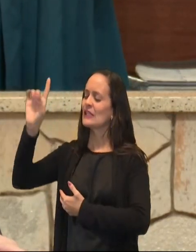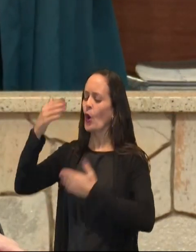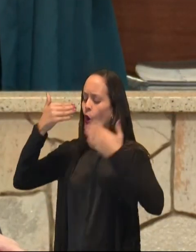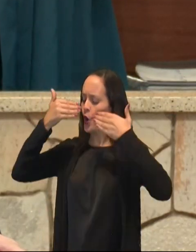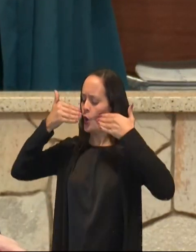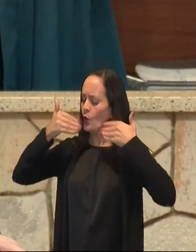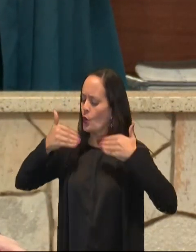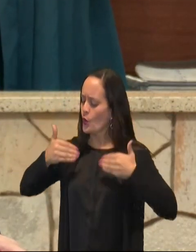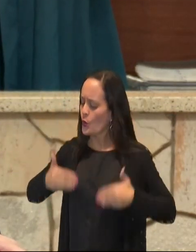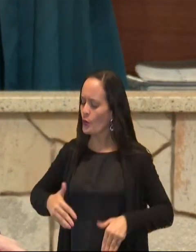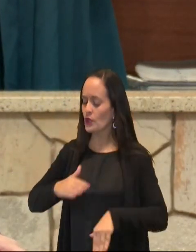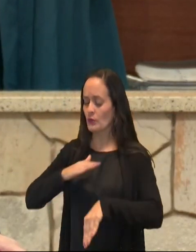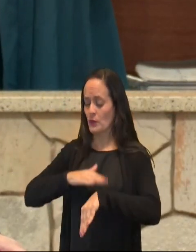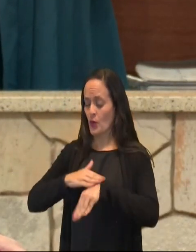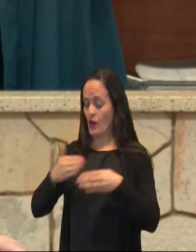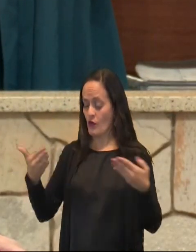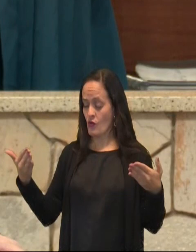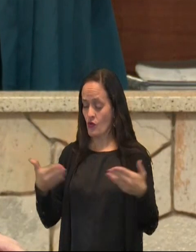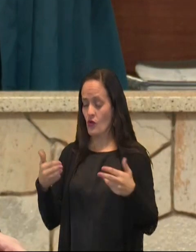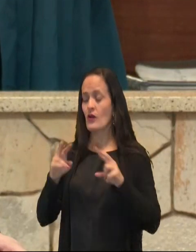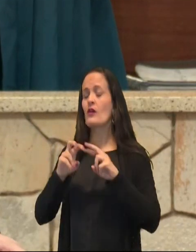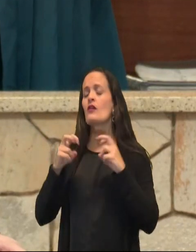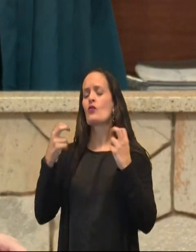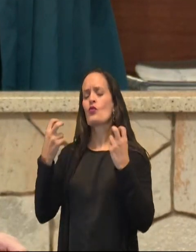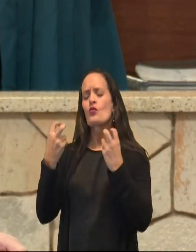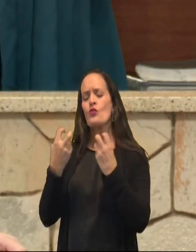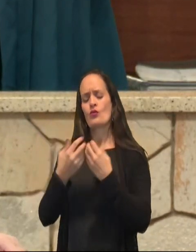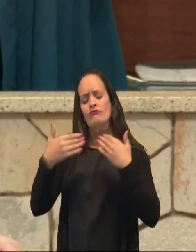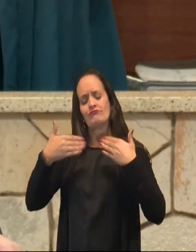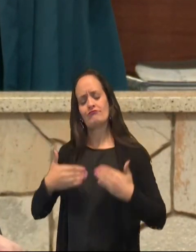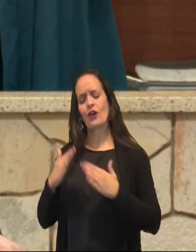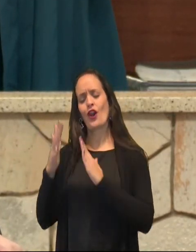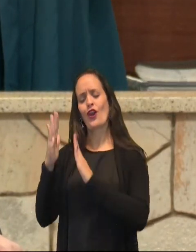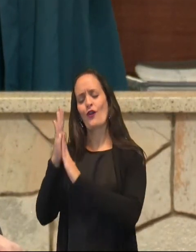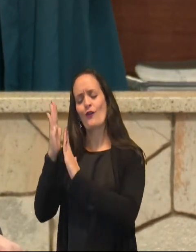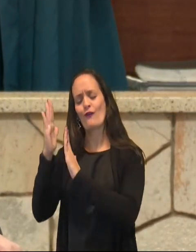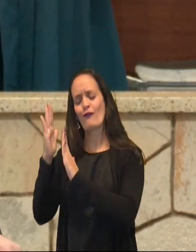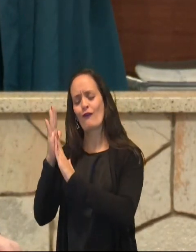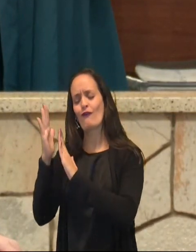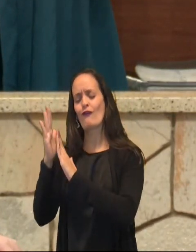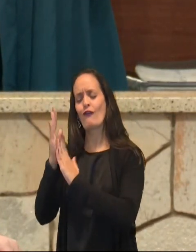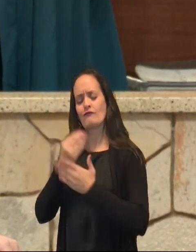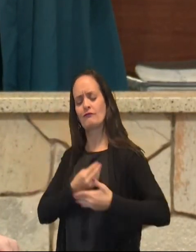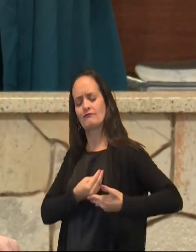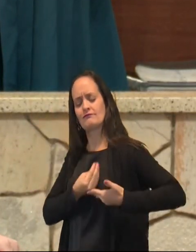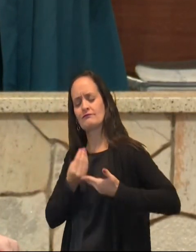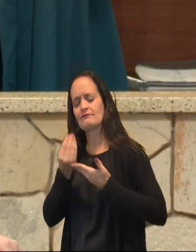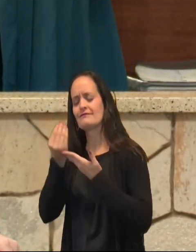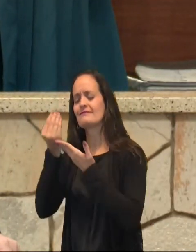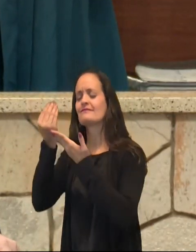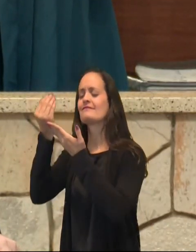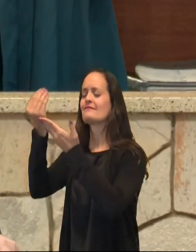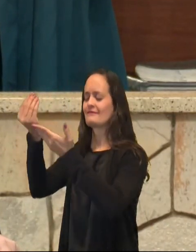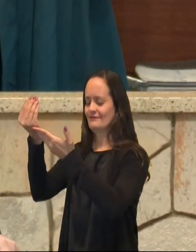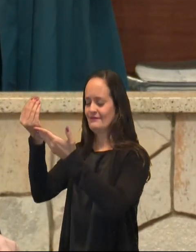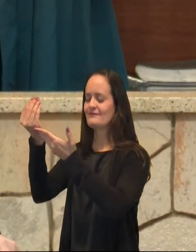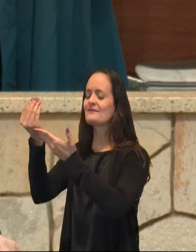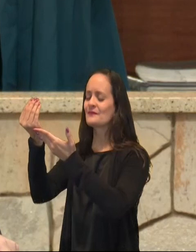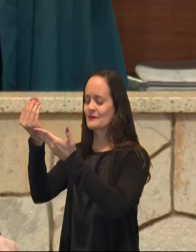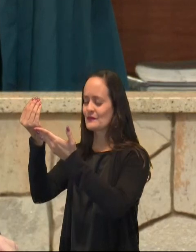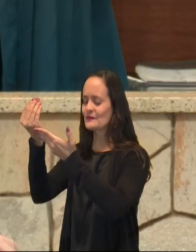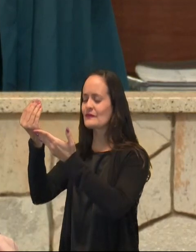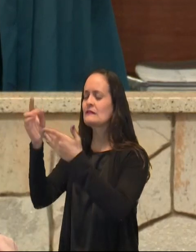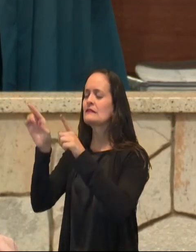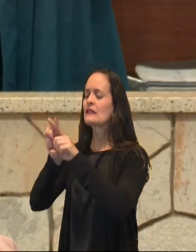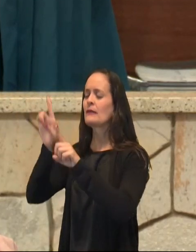nós vamos ter neste culto, Deus, atitudes de louvor, atitudes de entrega, atitudes, Deus, de